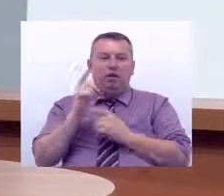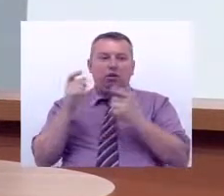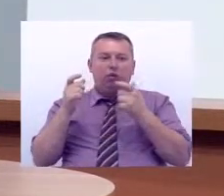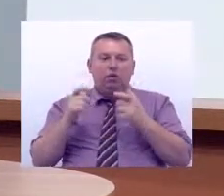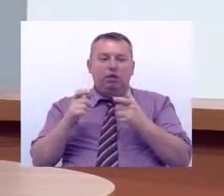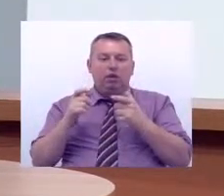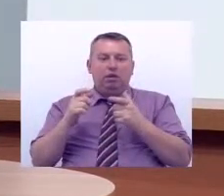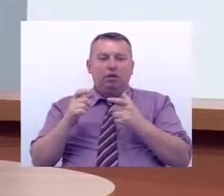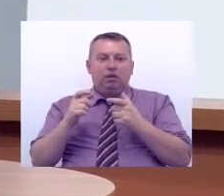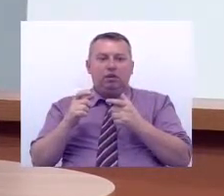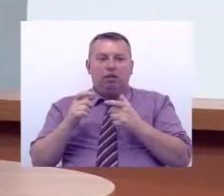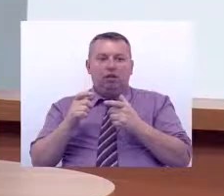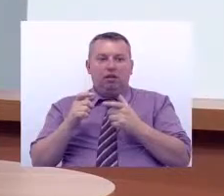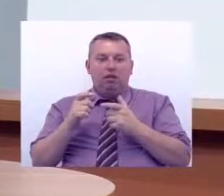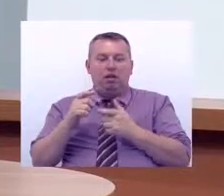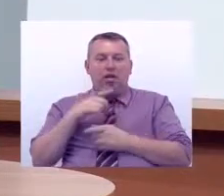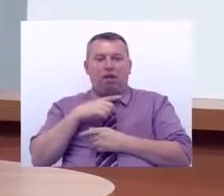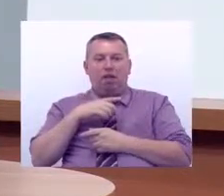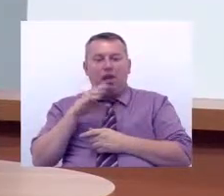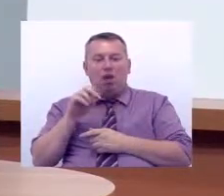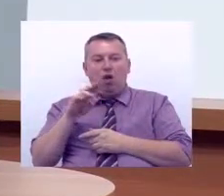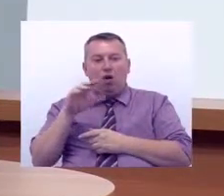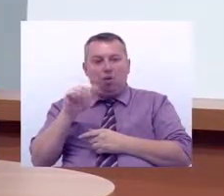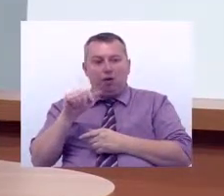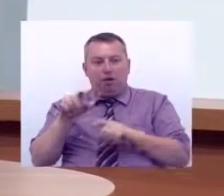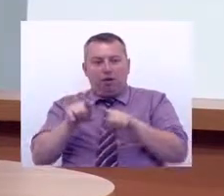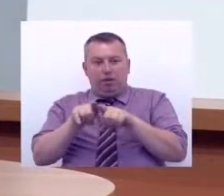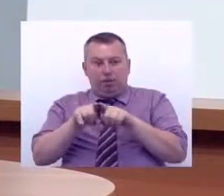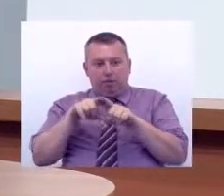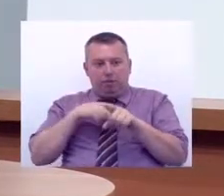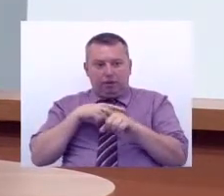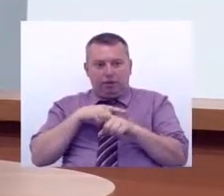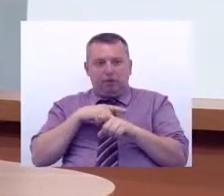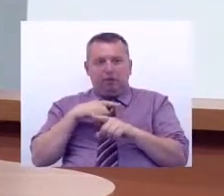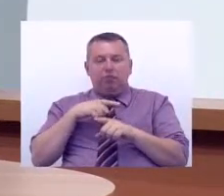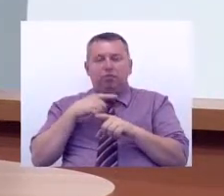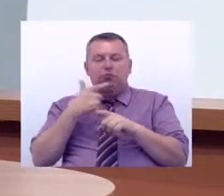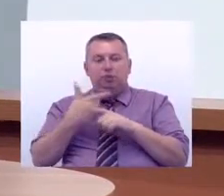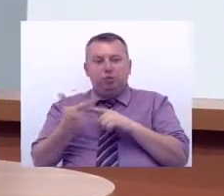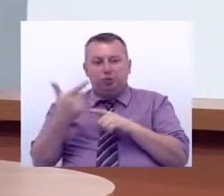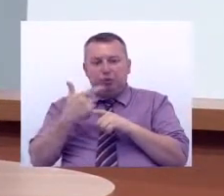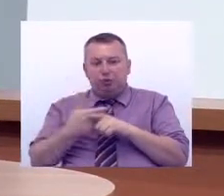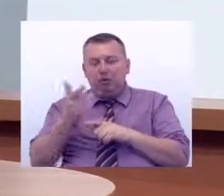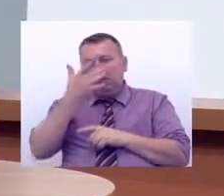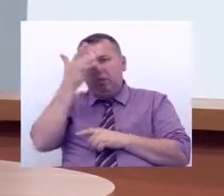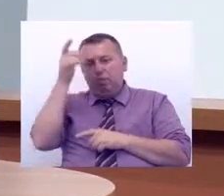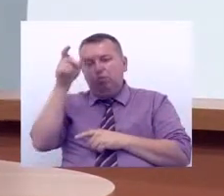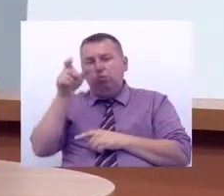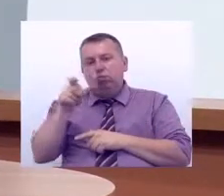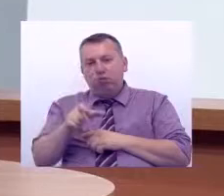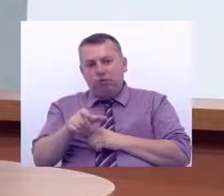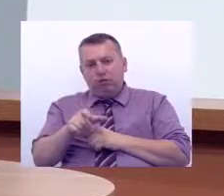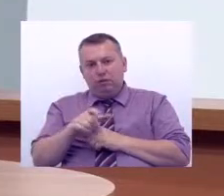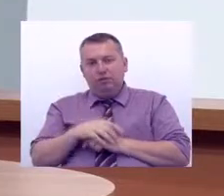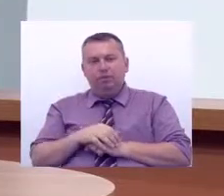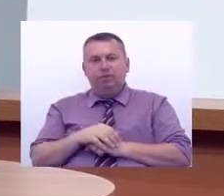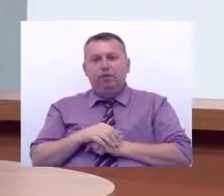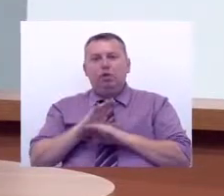de que passa ônibus, né? E causa muito transtorno para a população, principalmente na época de chuva